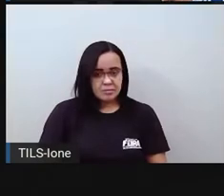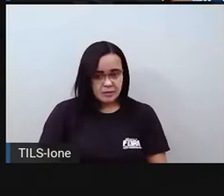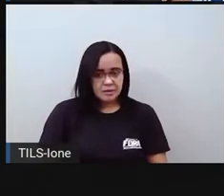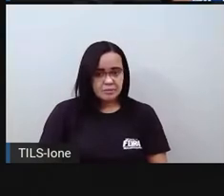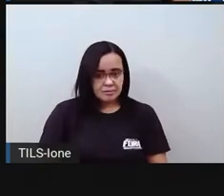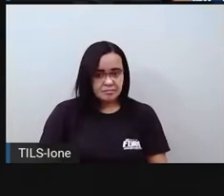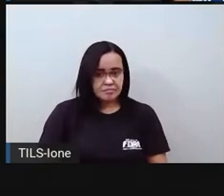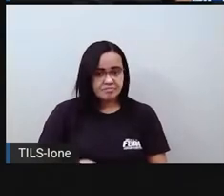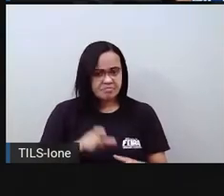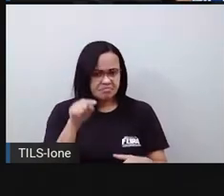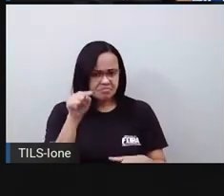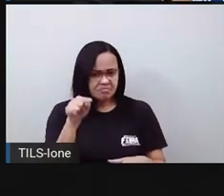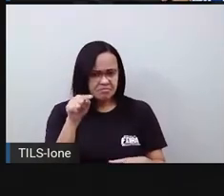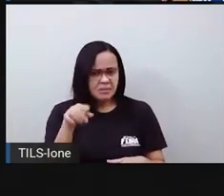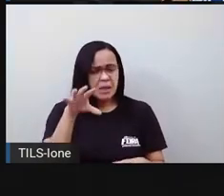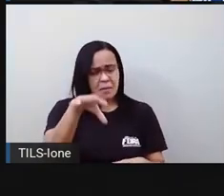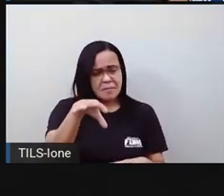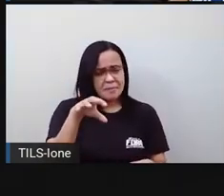pegou o biscoitinho?